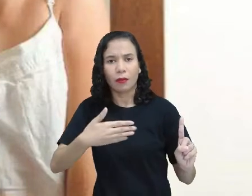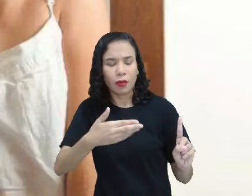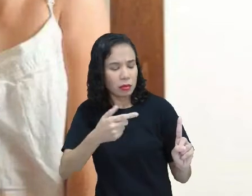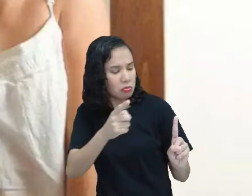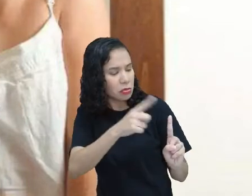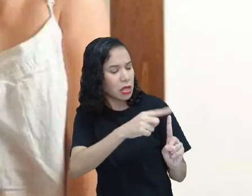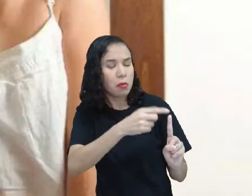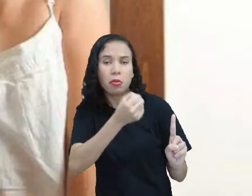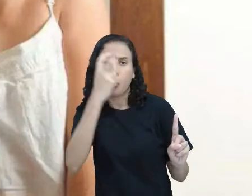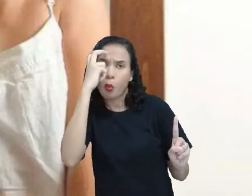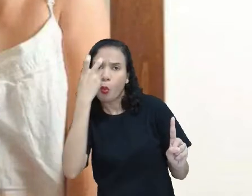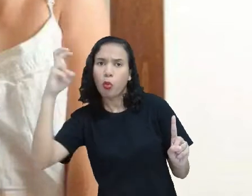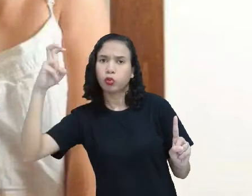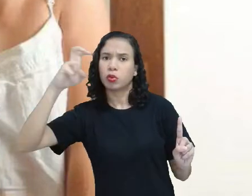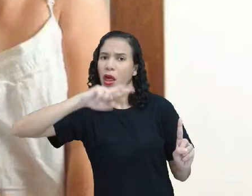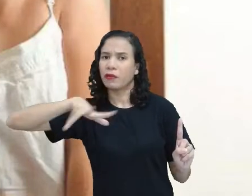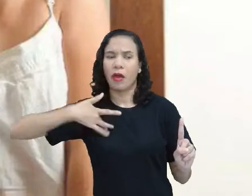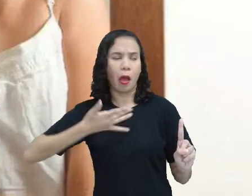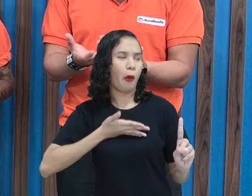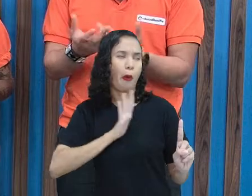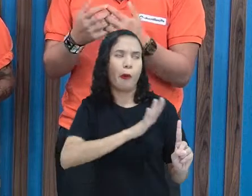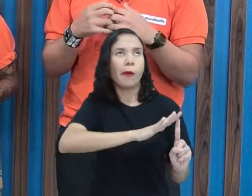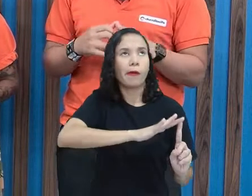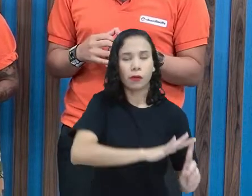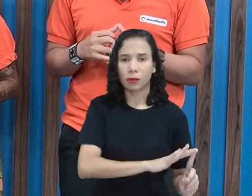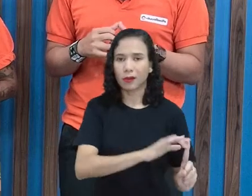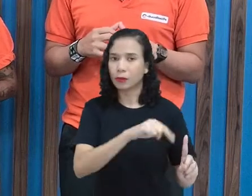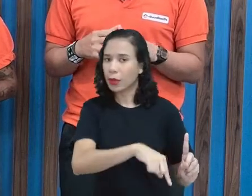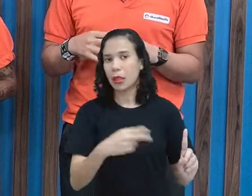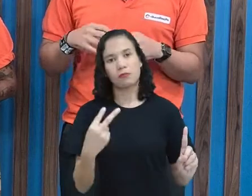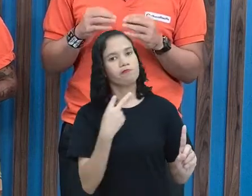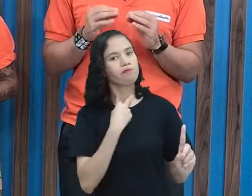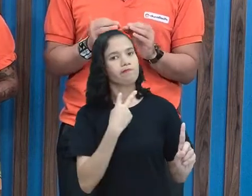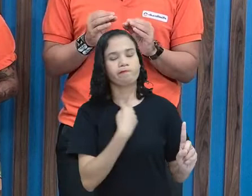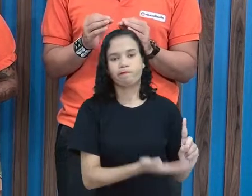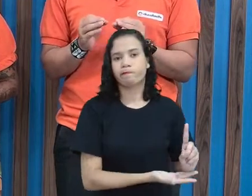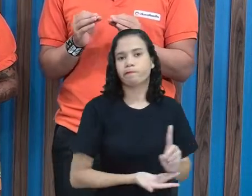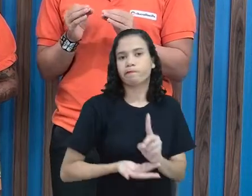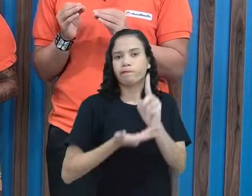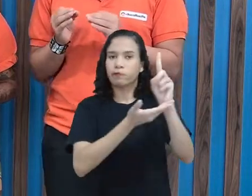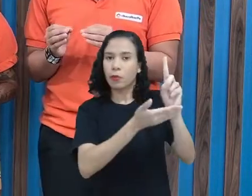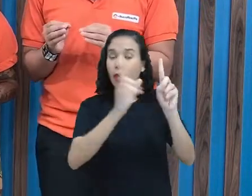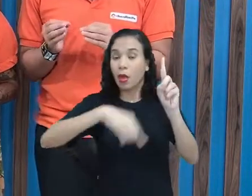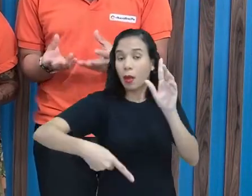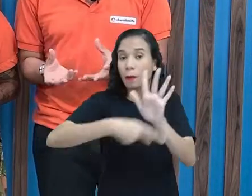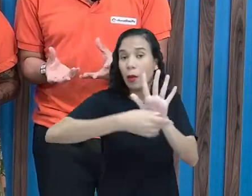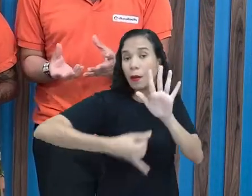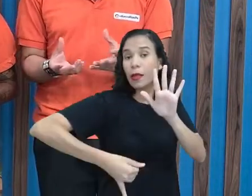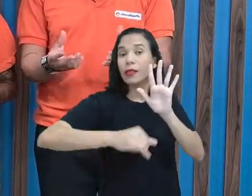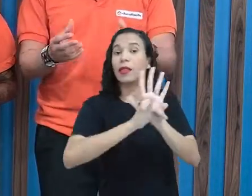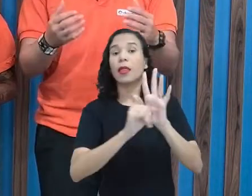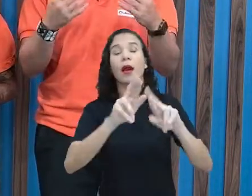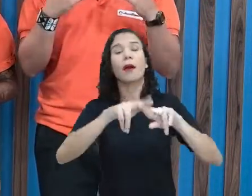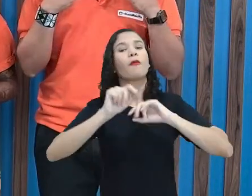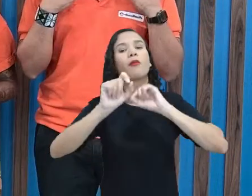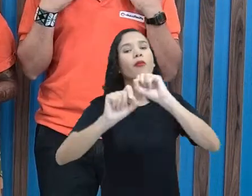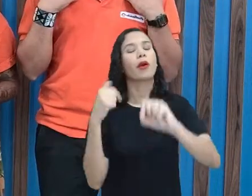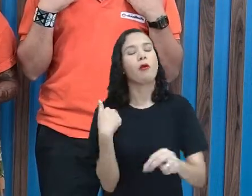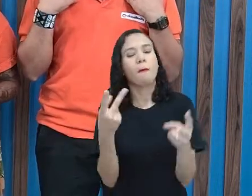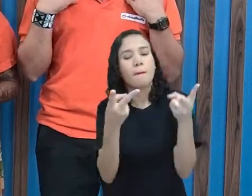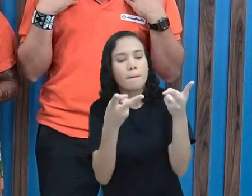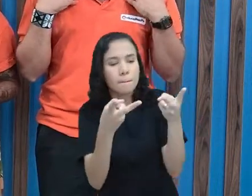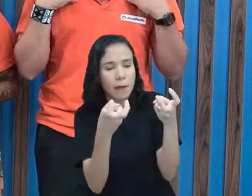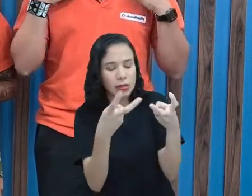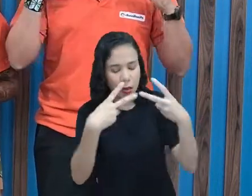manifestação cultural, né, que não fira esses direitos. Então isso tem muito a ver com identidade, por quê? Porque à medida que eu reconheço a